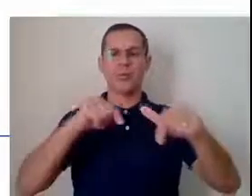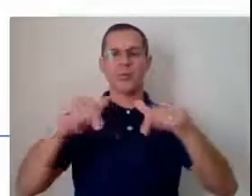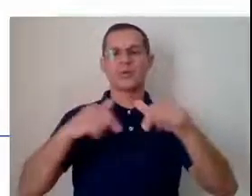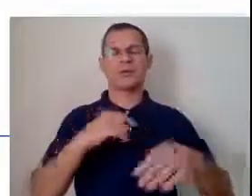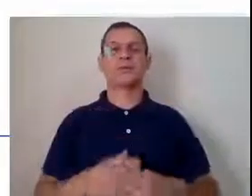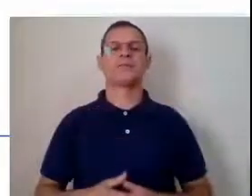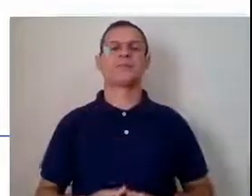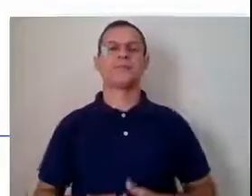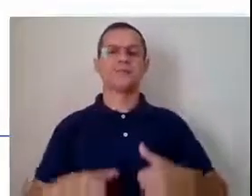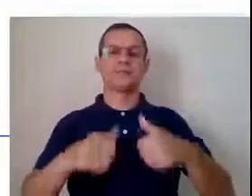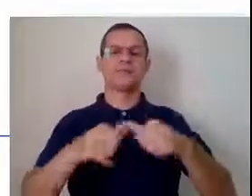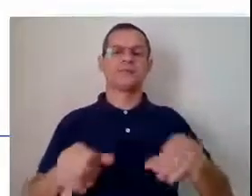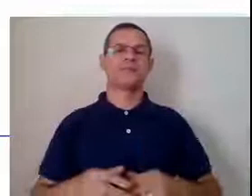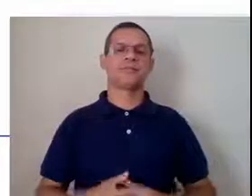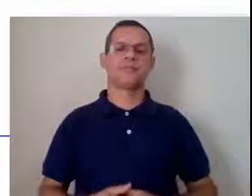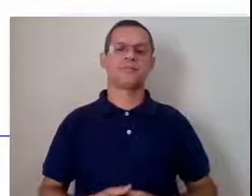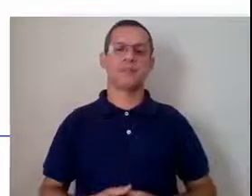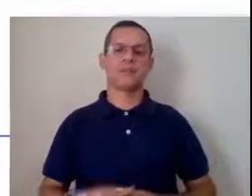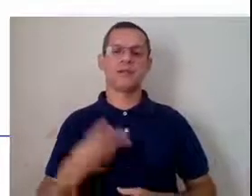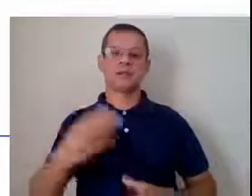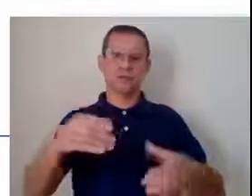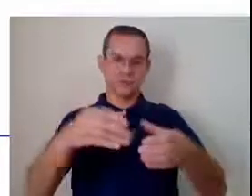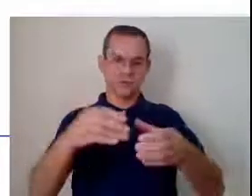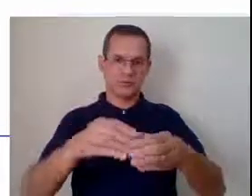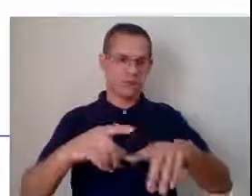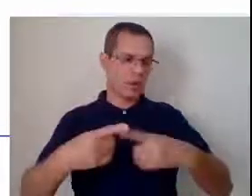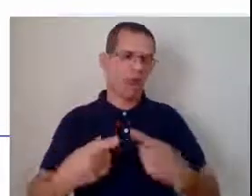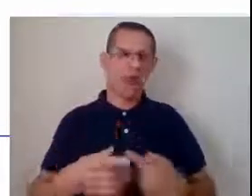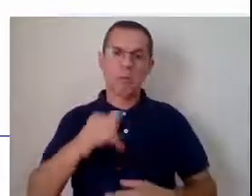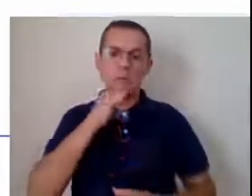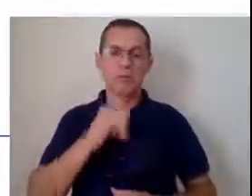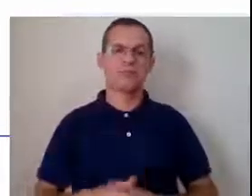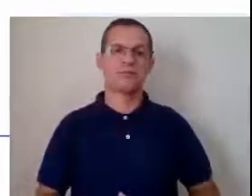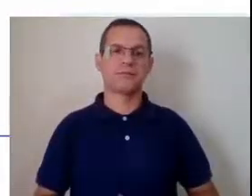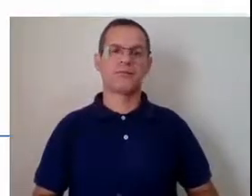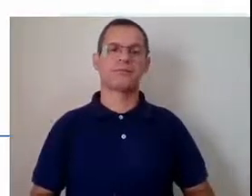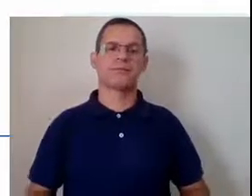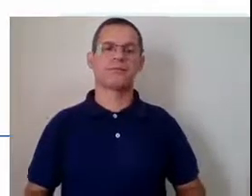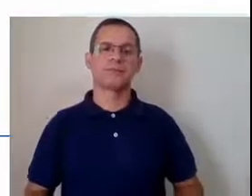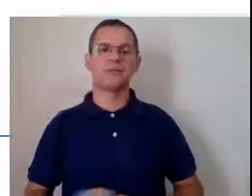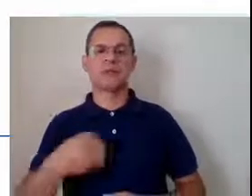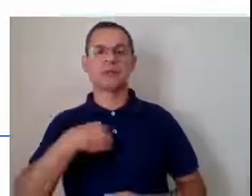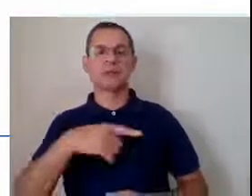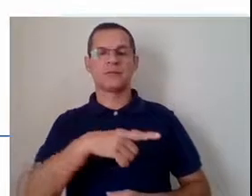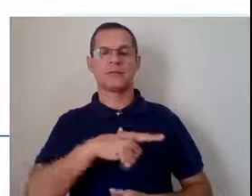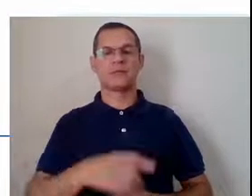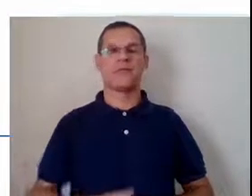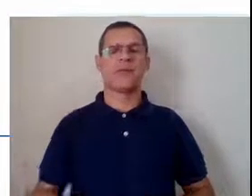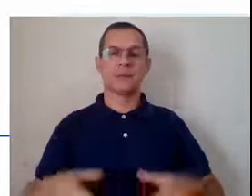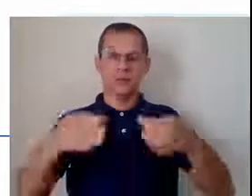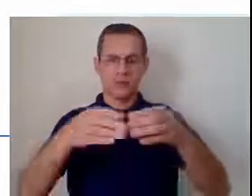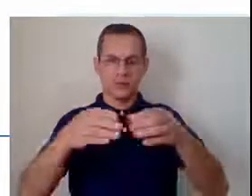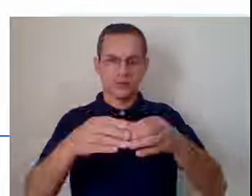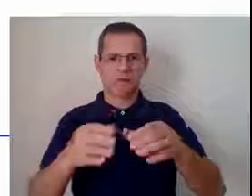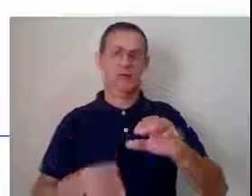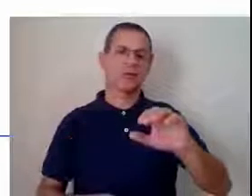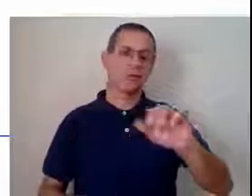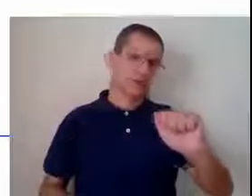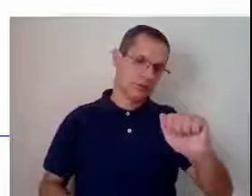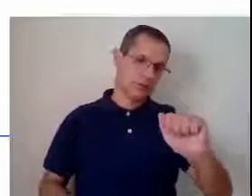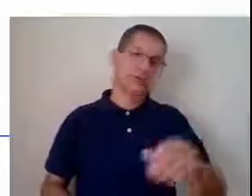trabalhar com esses dois conjuntos. Por exemplo, se eu tiver um conjunto